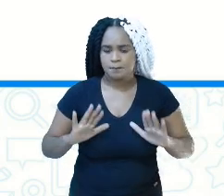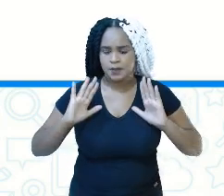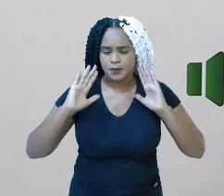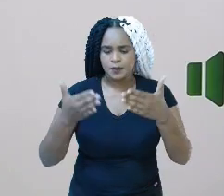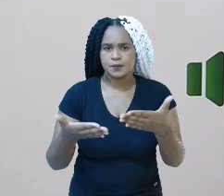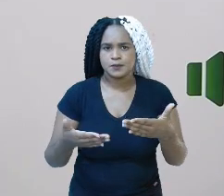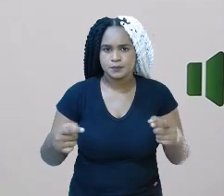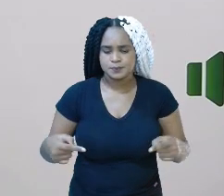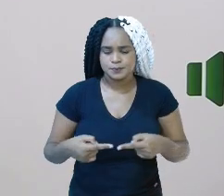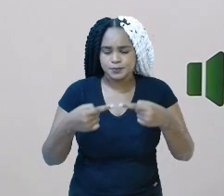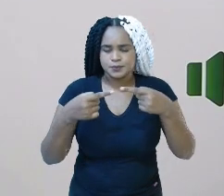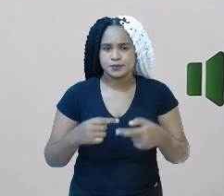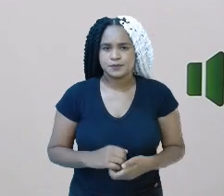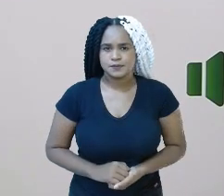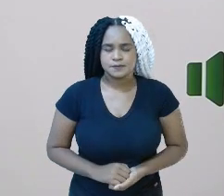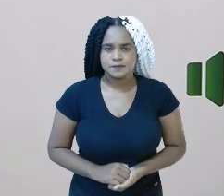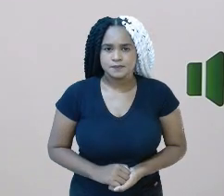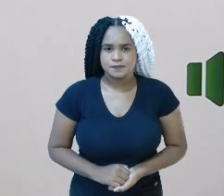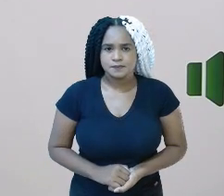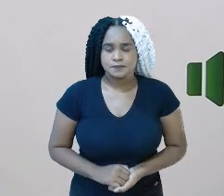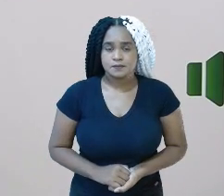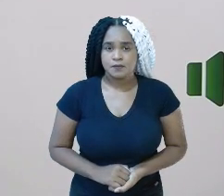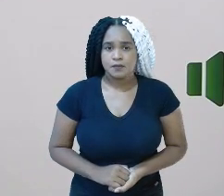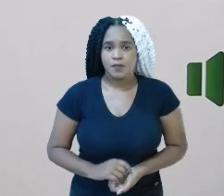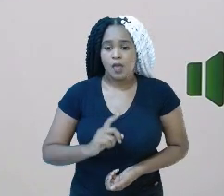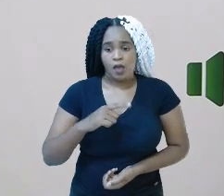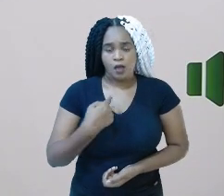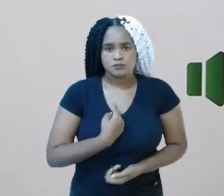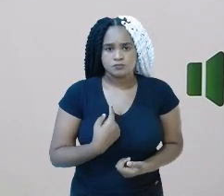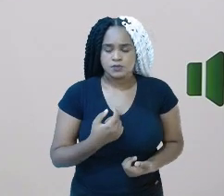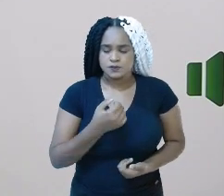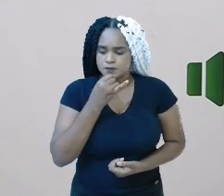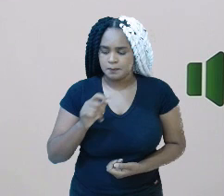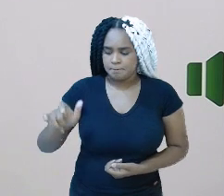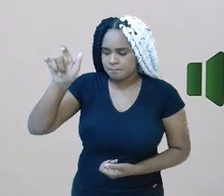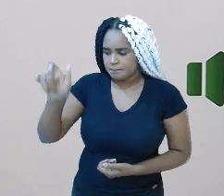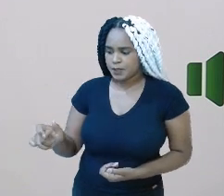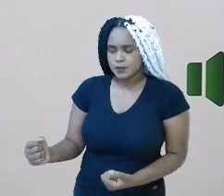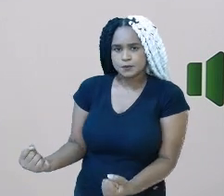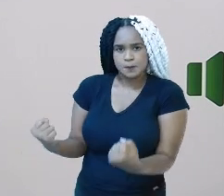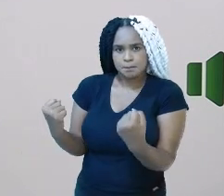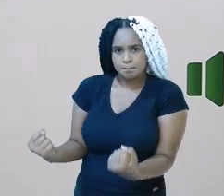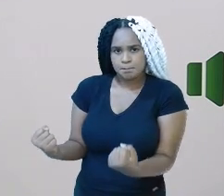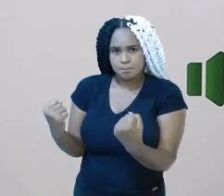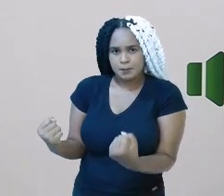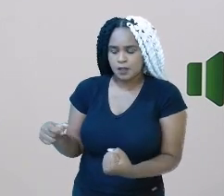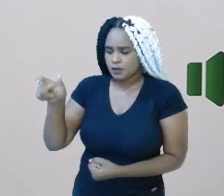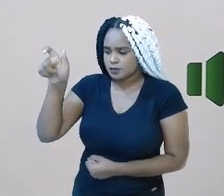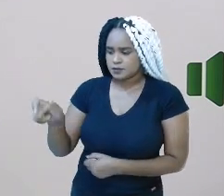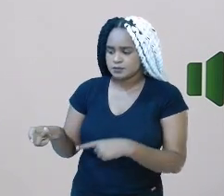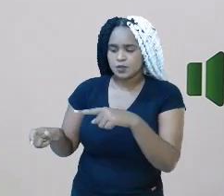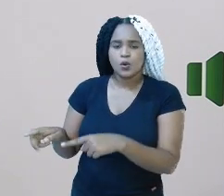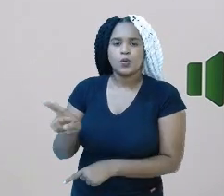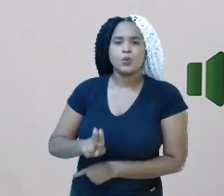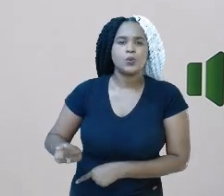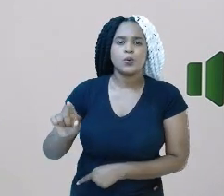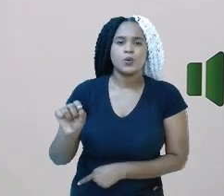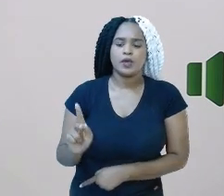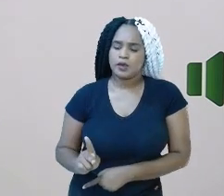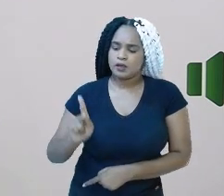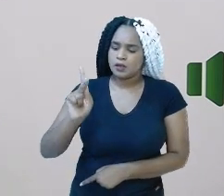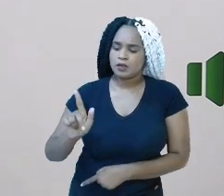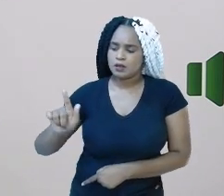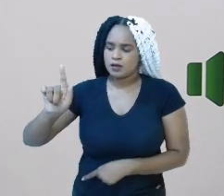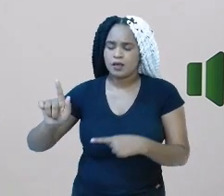adequado. Normalmente, quando a gente vai medir o peso das pessoas, por exemplo, a gente faz essa medição em quilograma. É